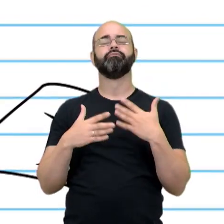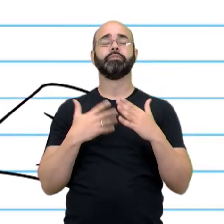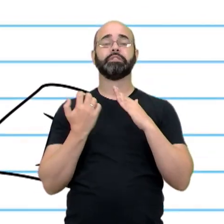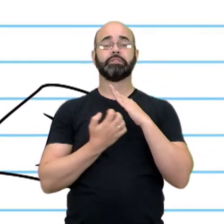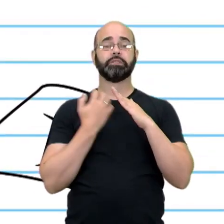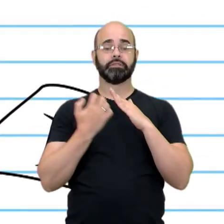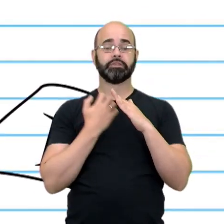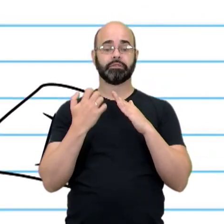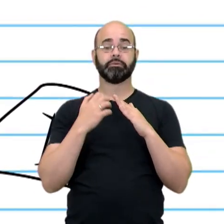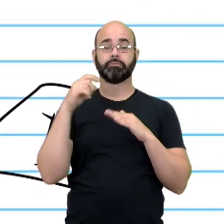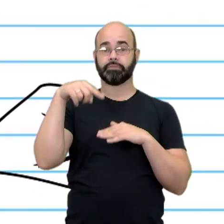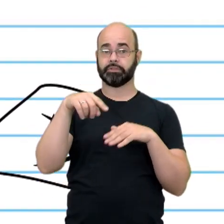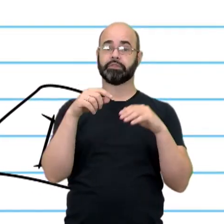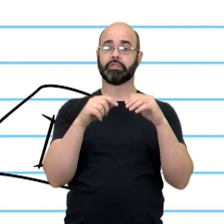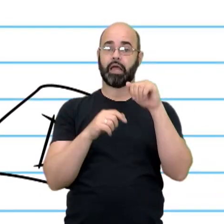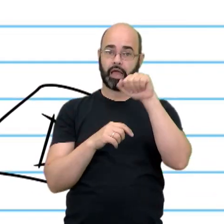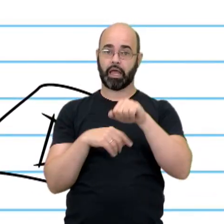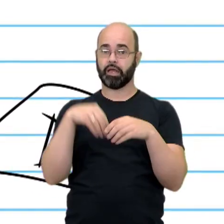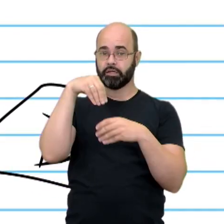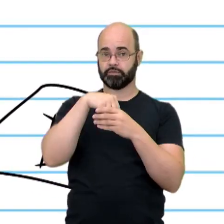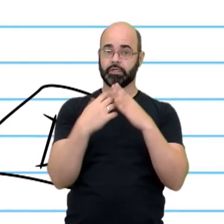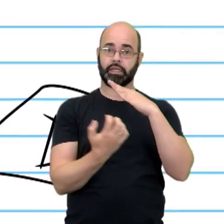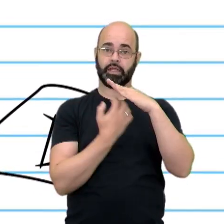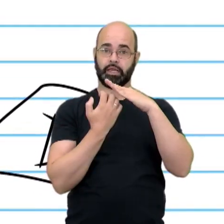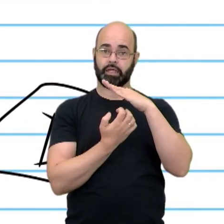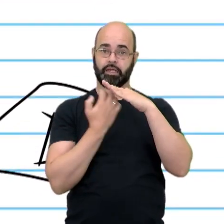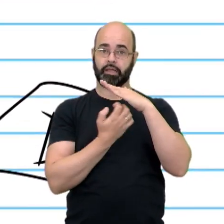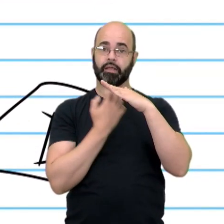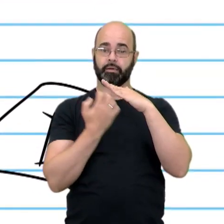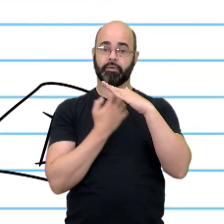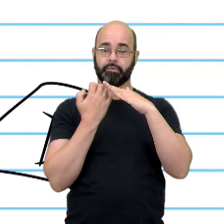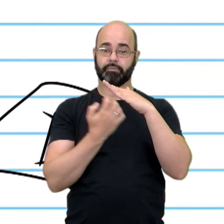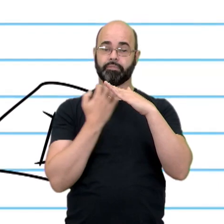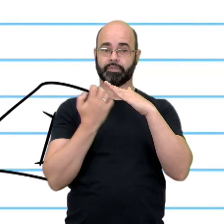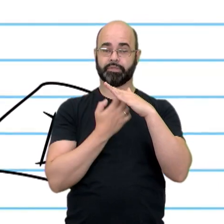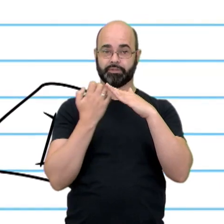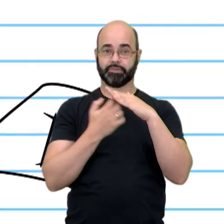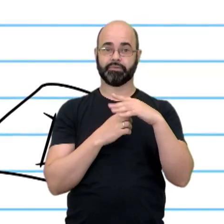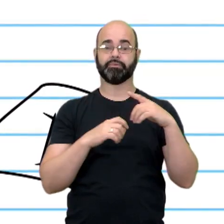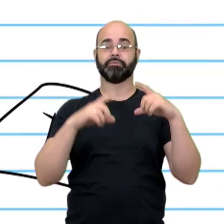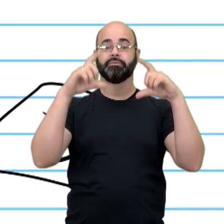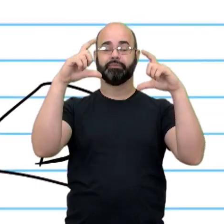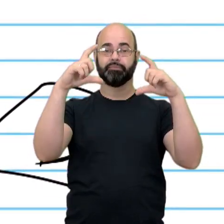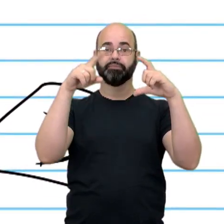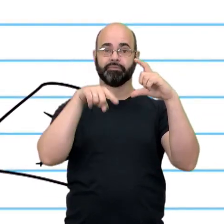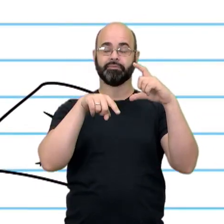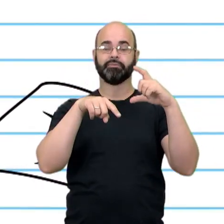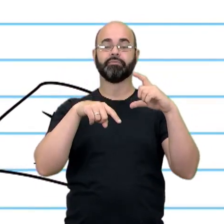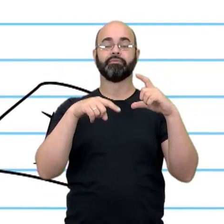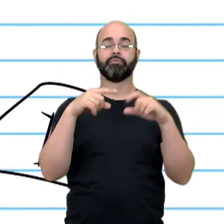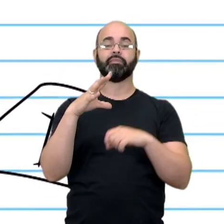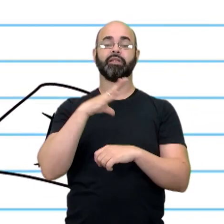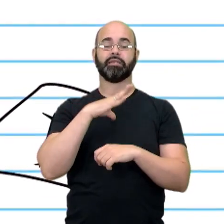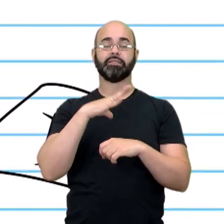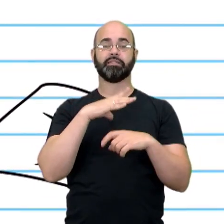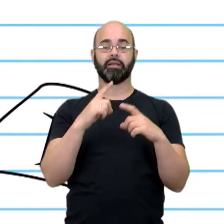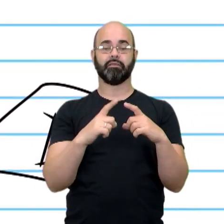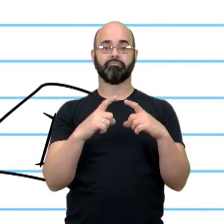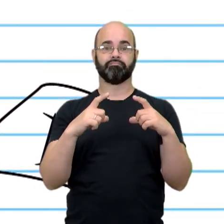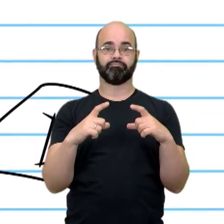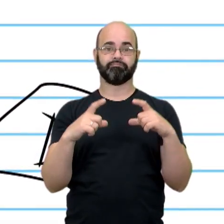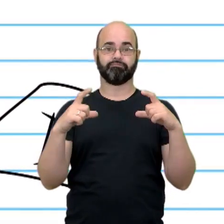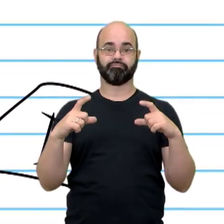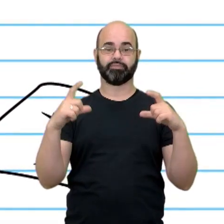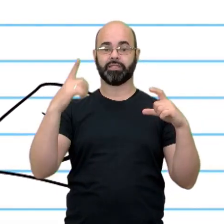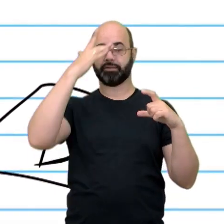se instalar no centro de A. Os salários são atrativos e a demanda por trabalhadores é grande. A cidade começa a crescer,